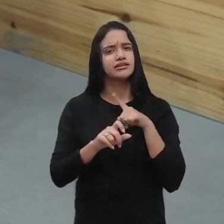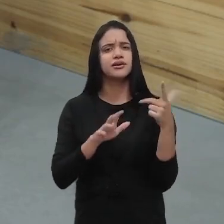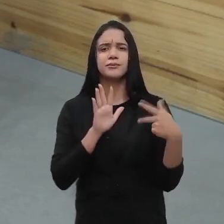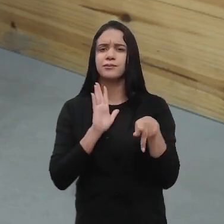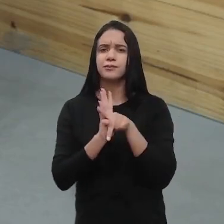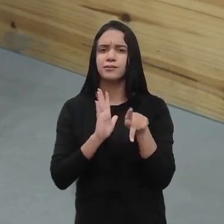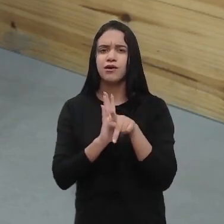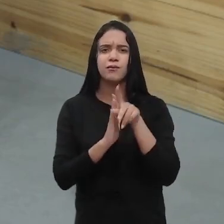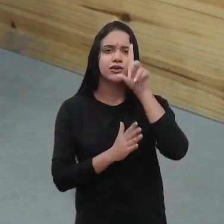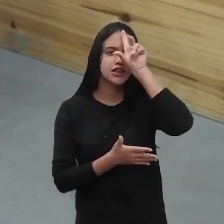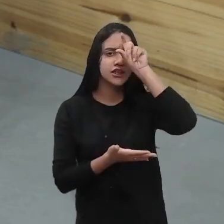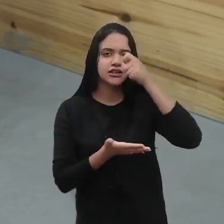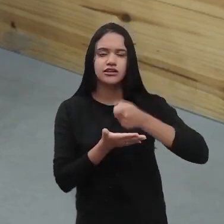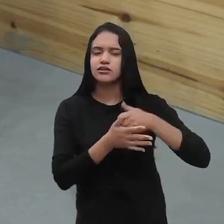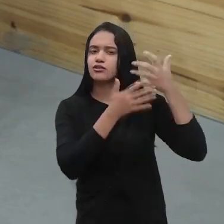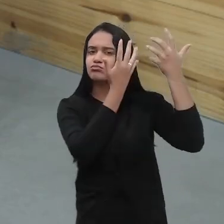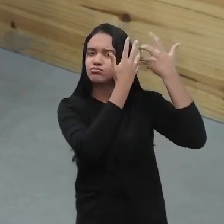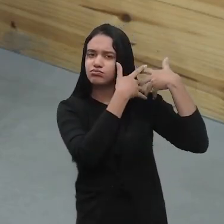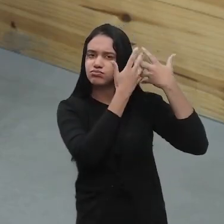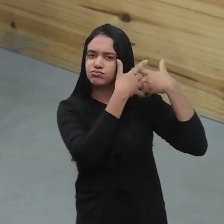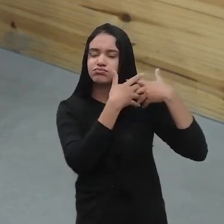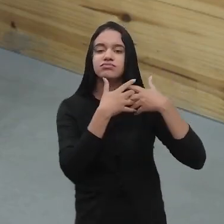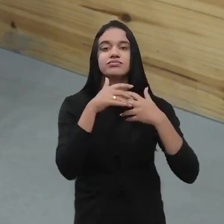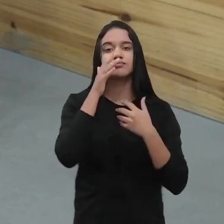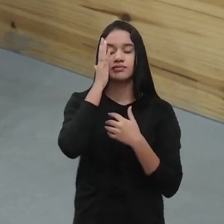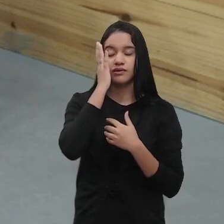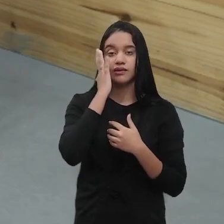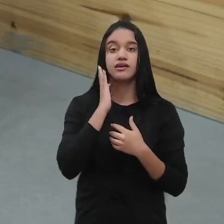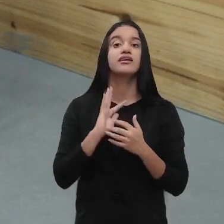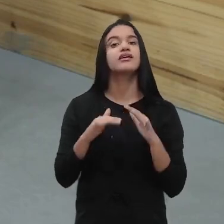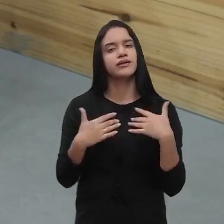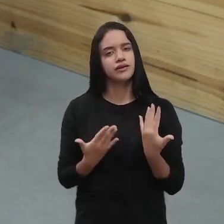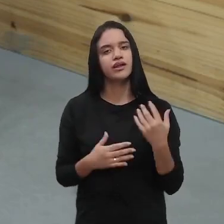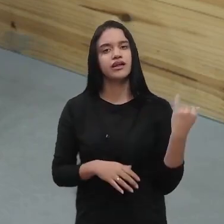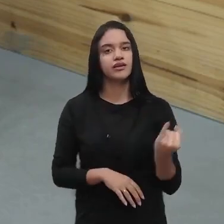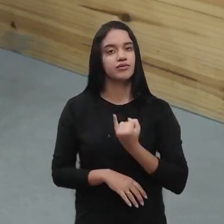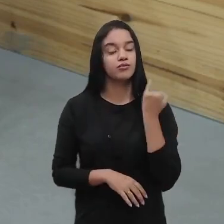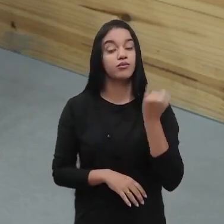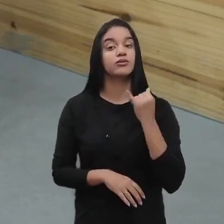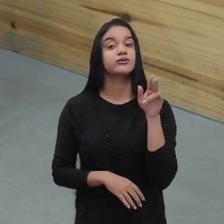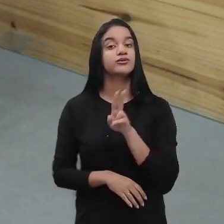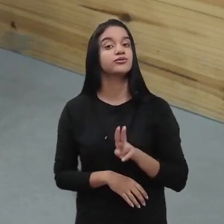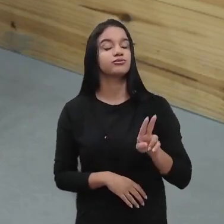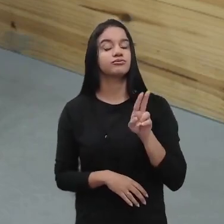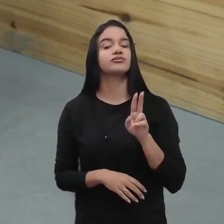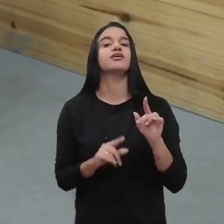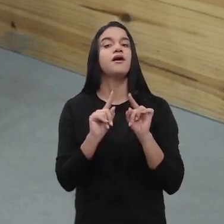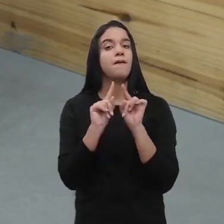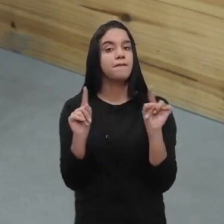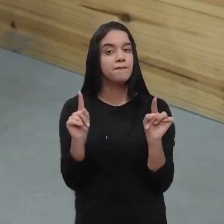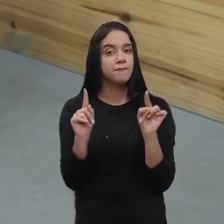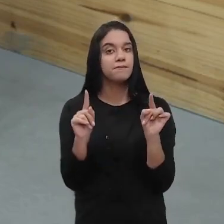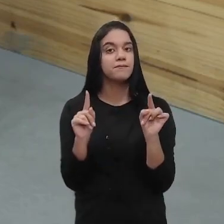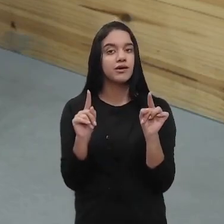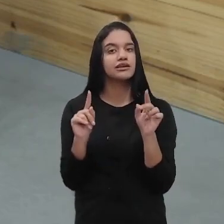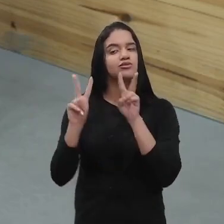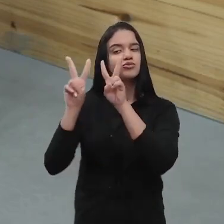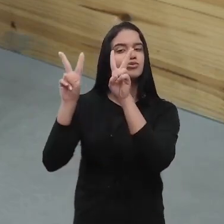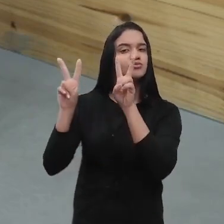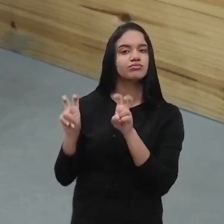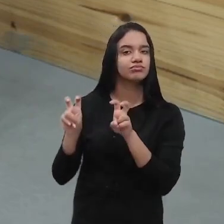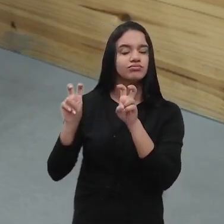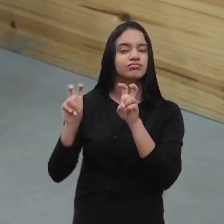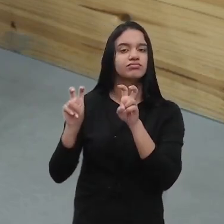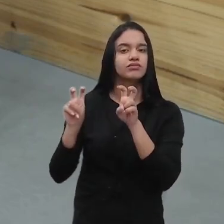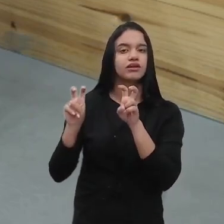para decidir, usa a nossa racionalidade. E é importante usá-la. E às vezes é a emoção forte, mas esse é um tópico que